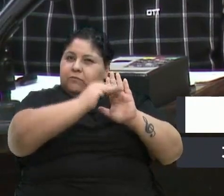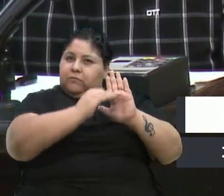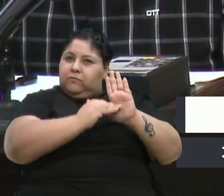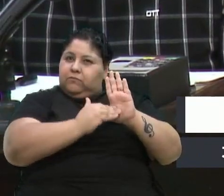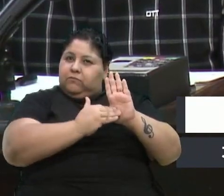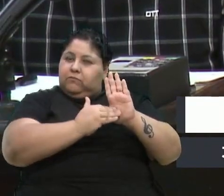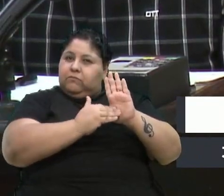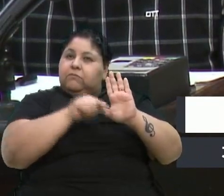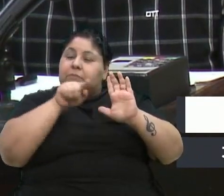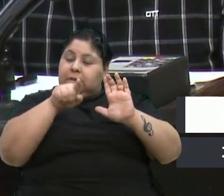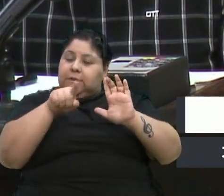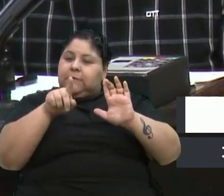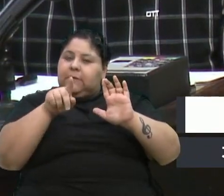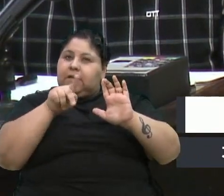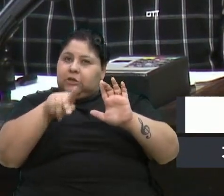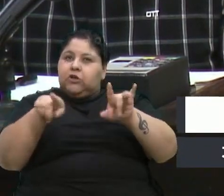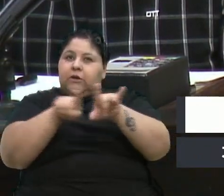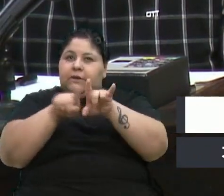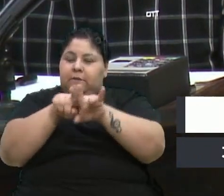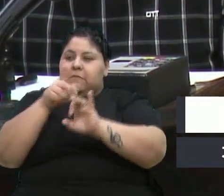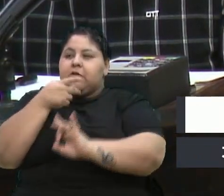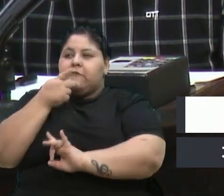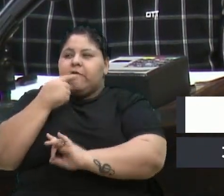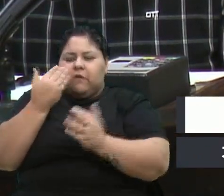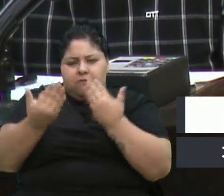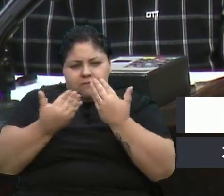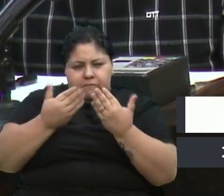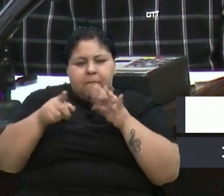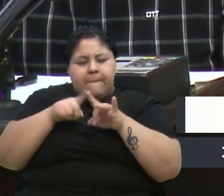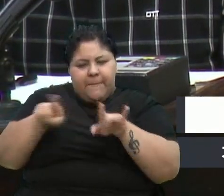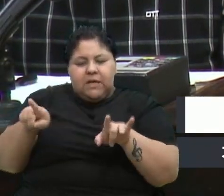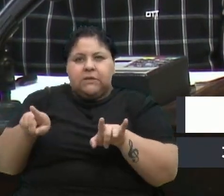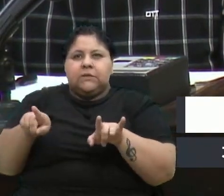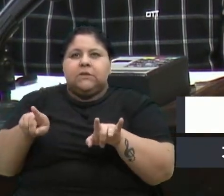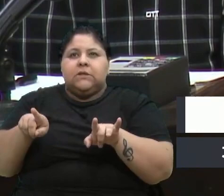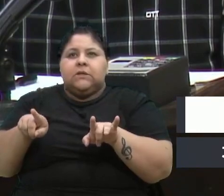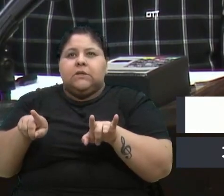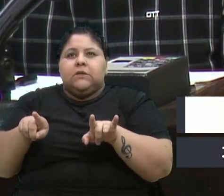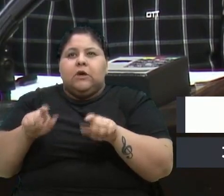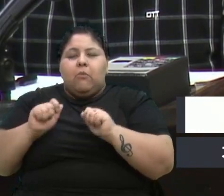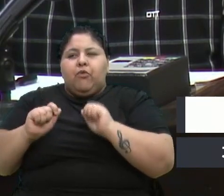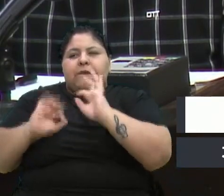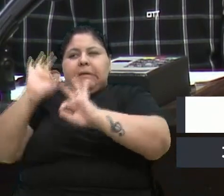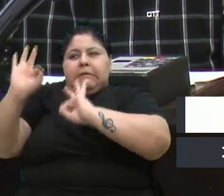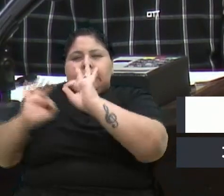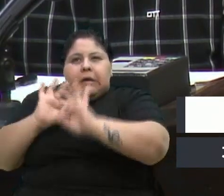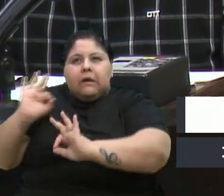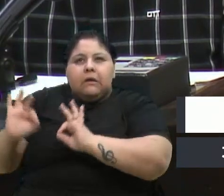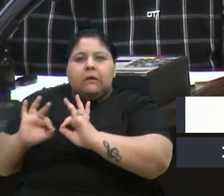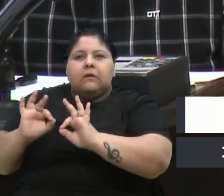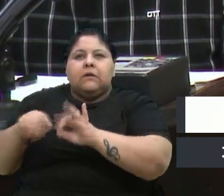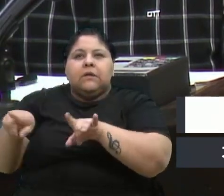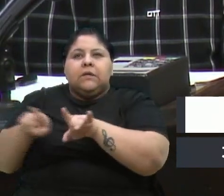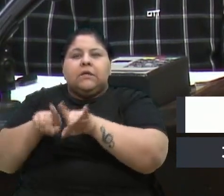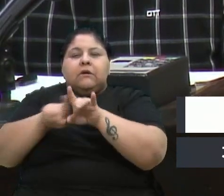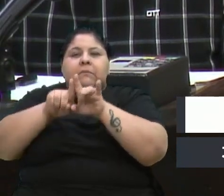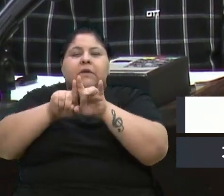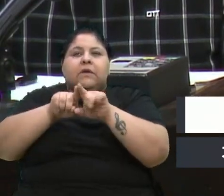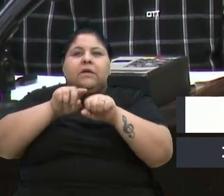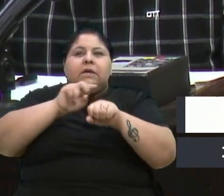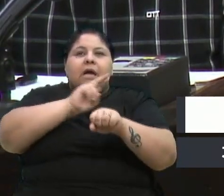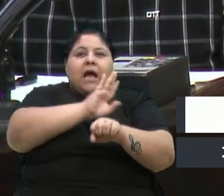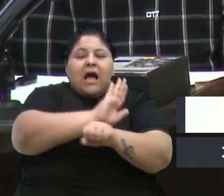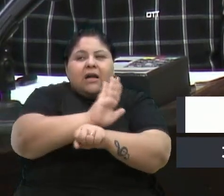senhora salientou muito bem algumas dúvidas, mas vem também para poder organizar e poder também possibilitar com